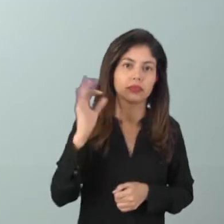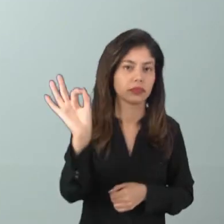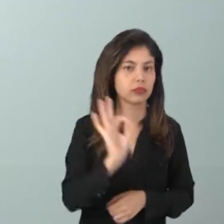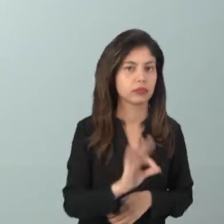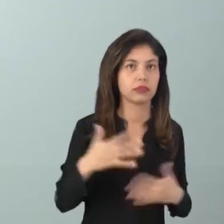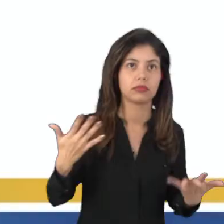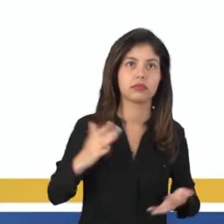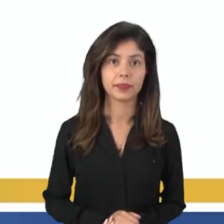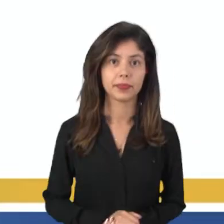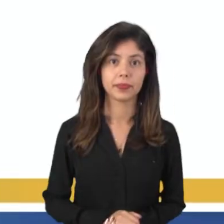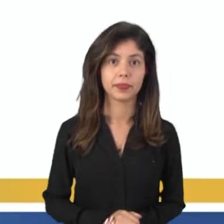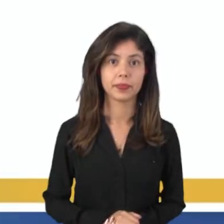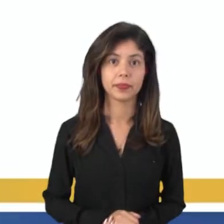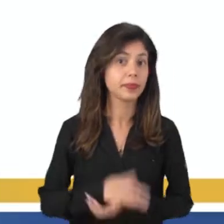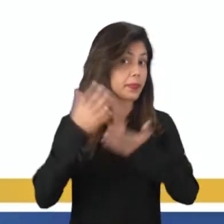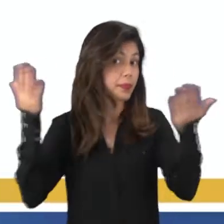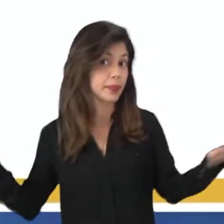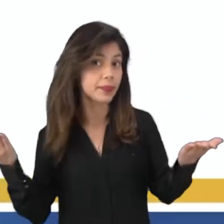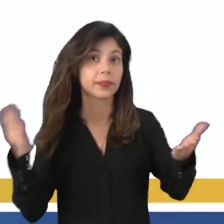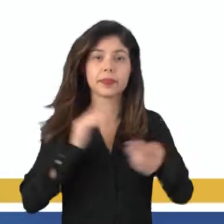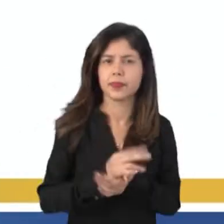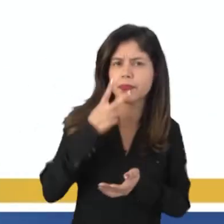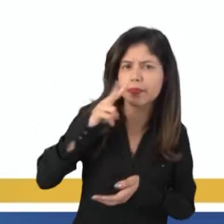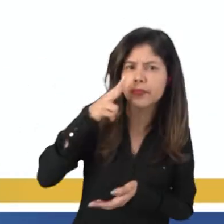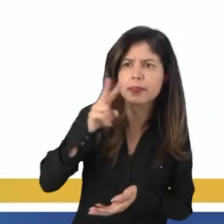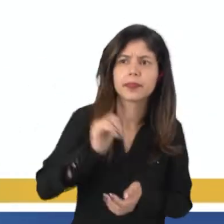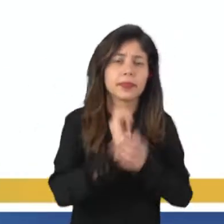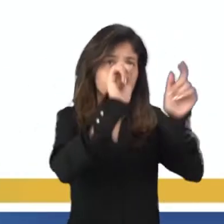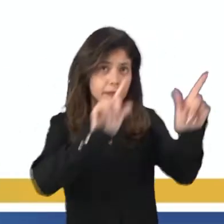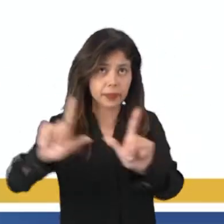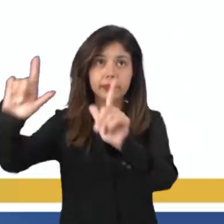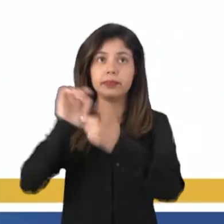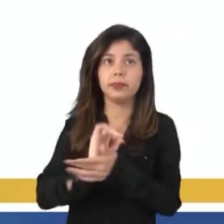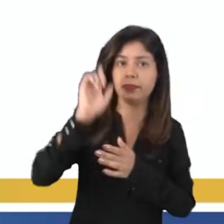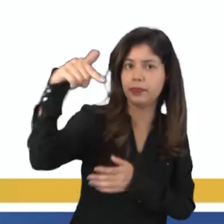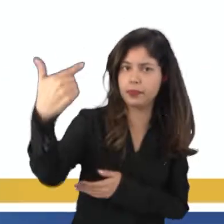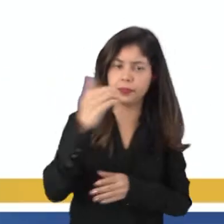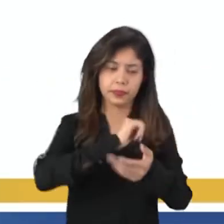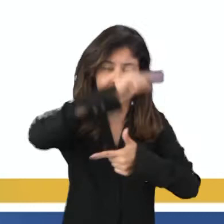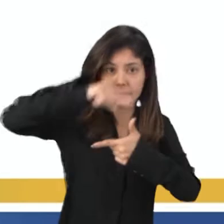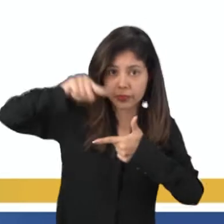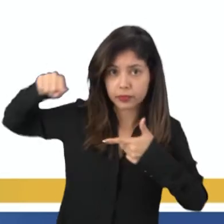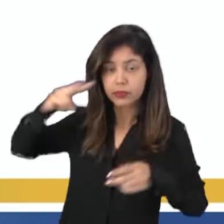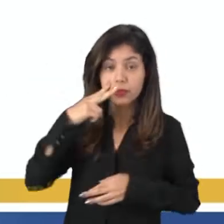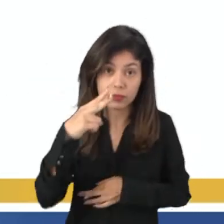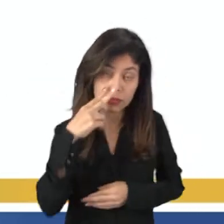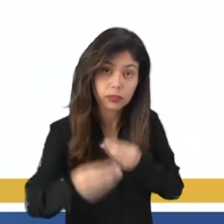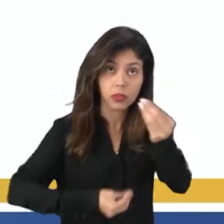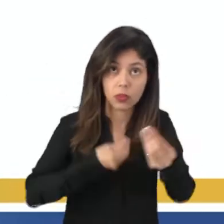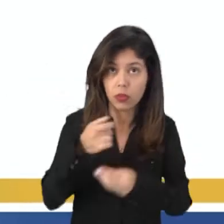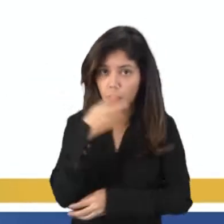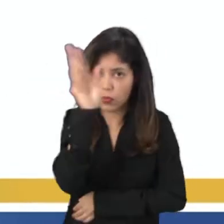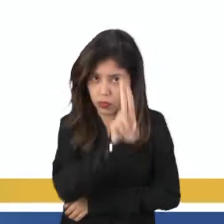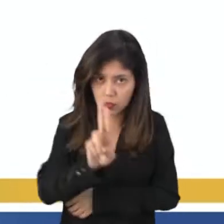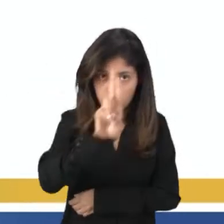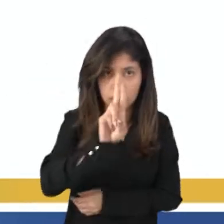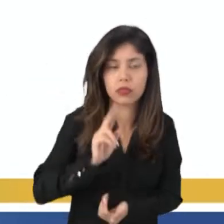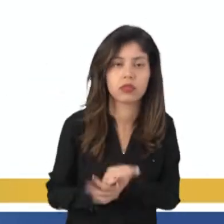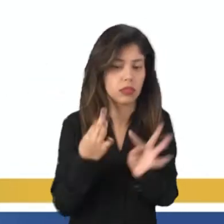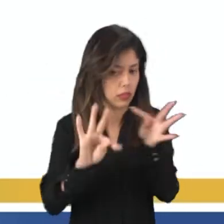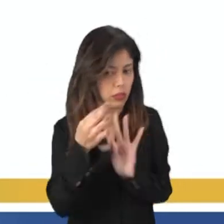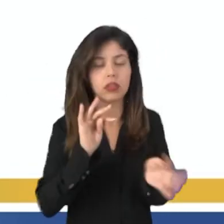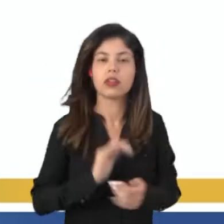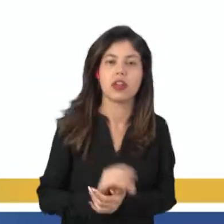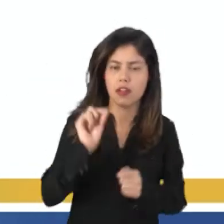consegue fazer. Verifica aqui na tela outros índices importantes para a gente ver o quanto o uso excessivo de